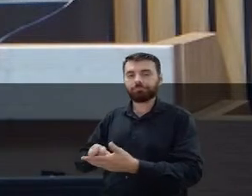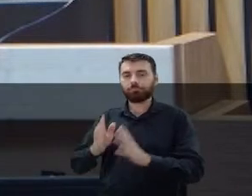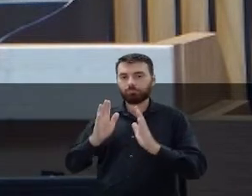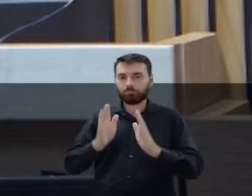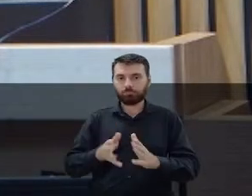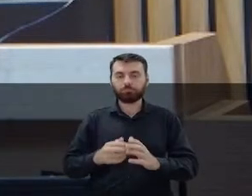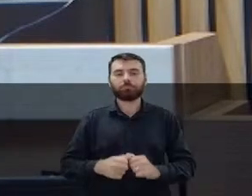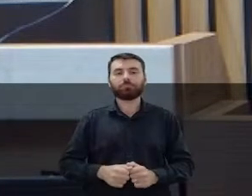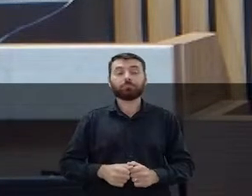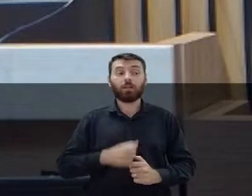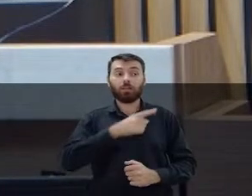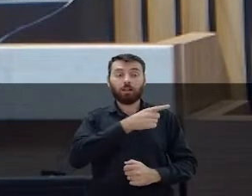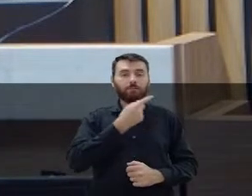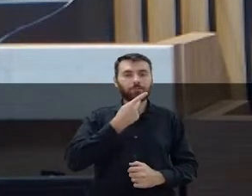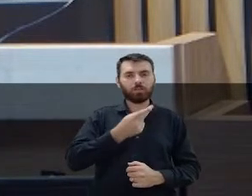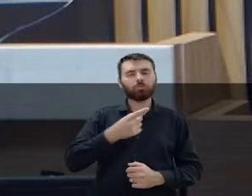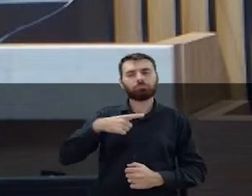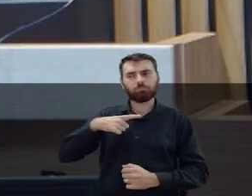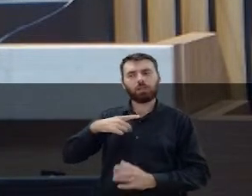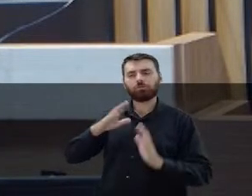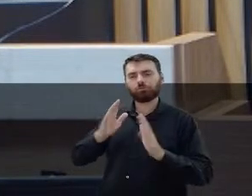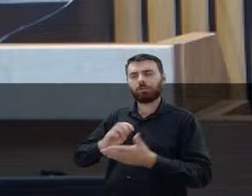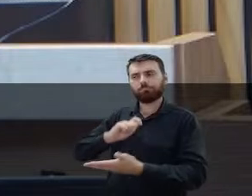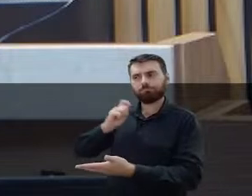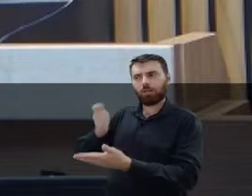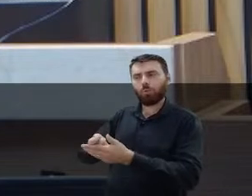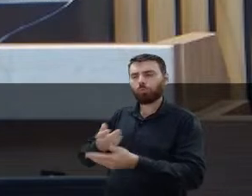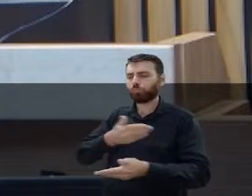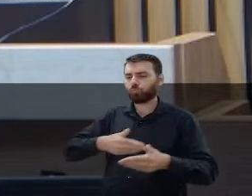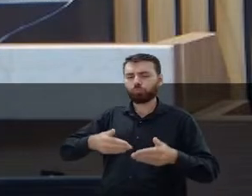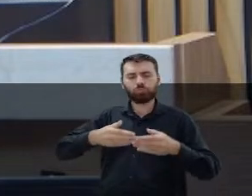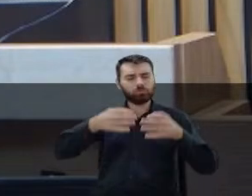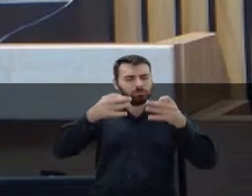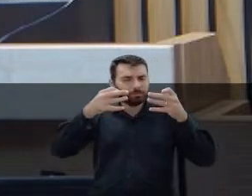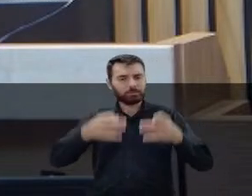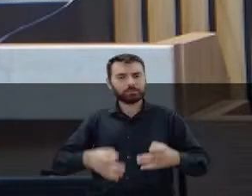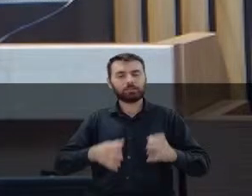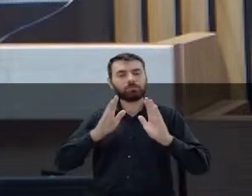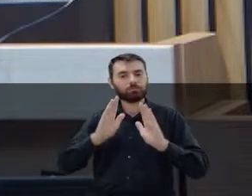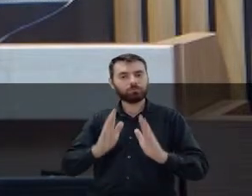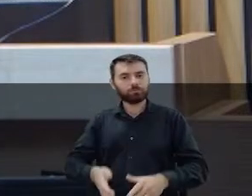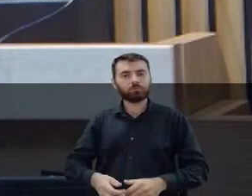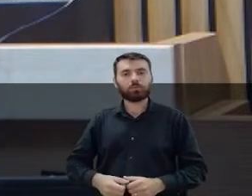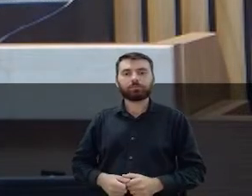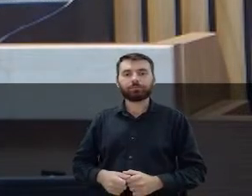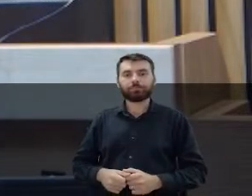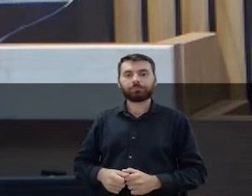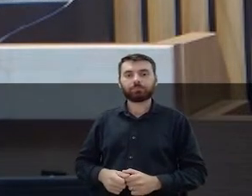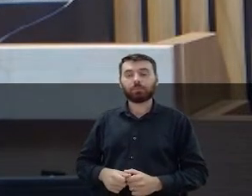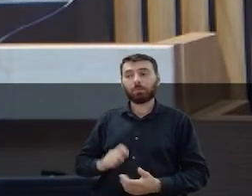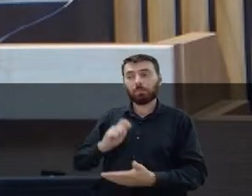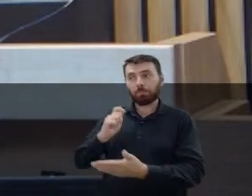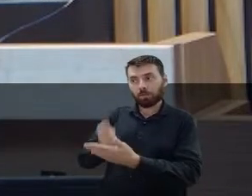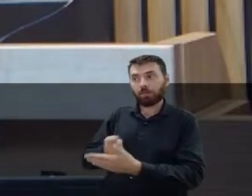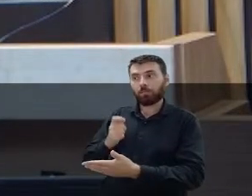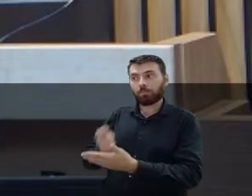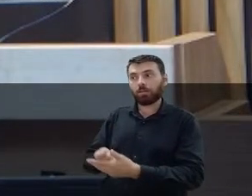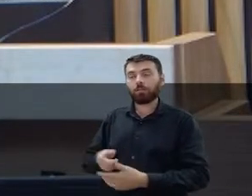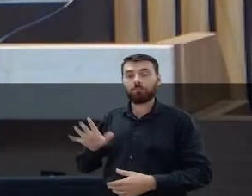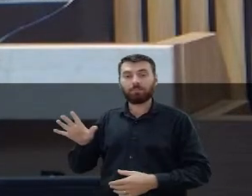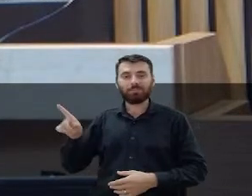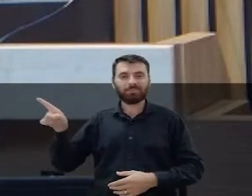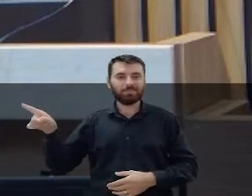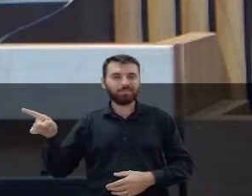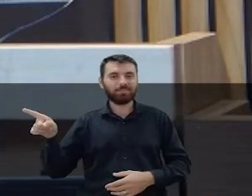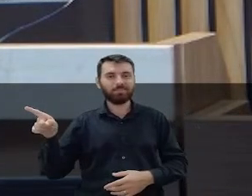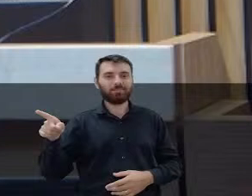sua conta para a conta da reclamante, cujos valores seriam decorrentes da falta da prestação de contas pela autora na